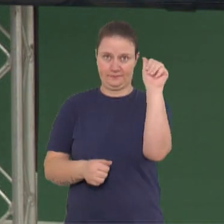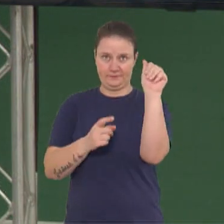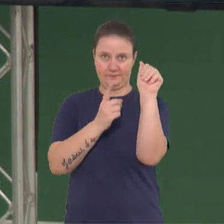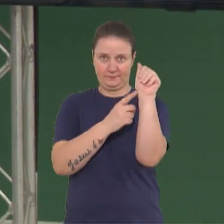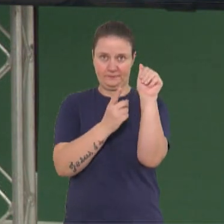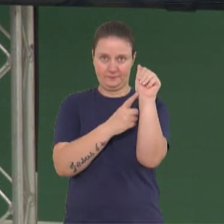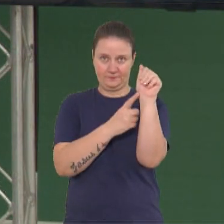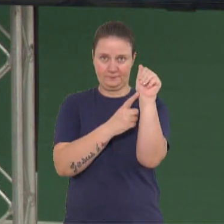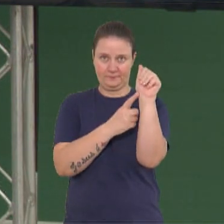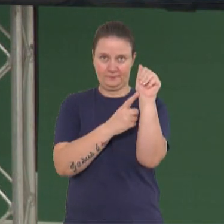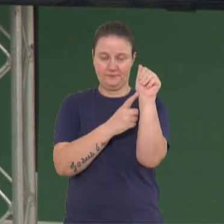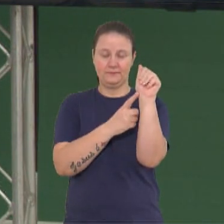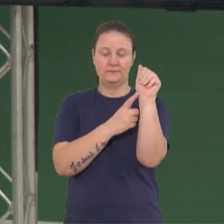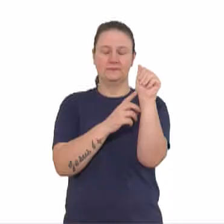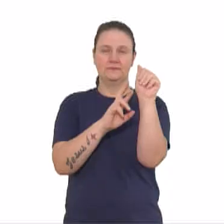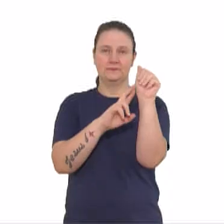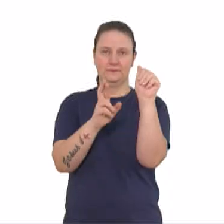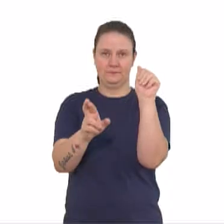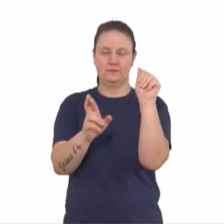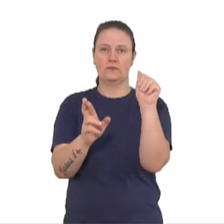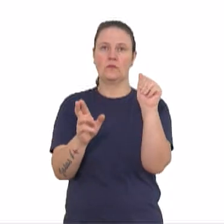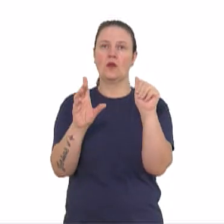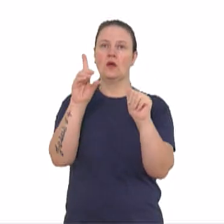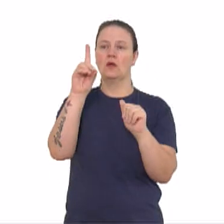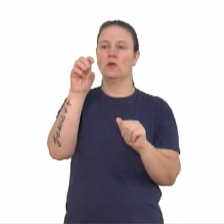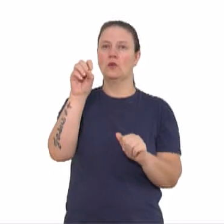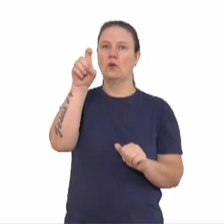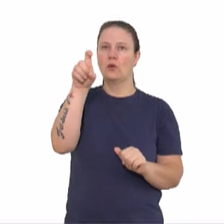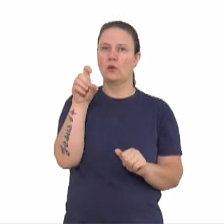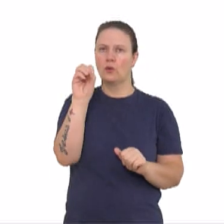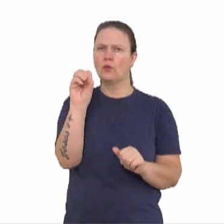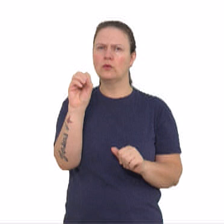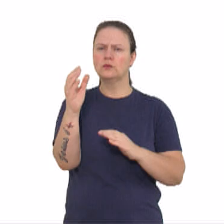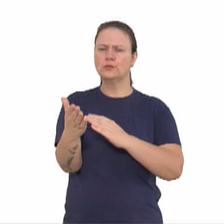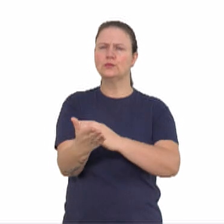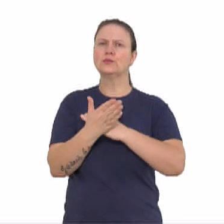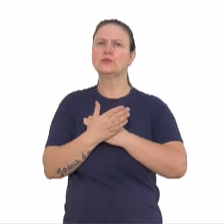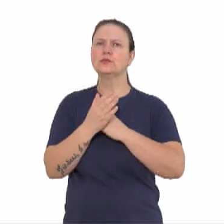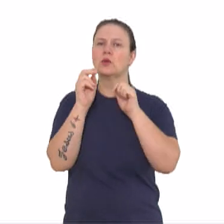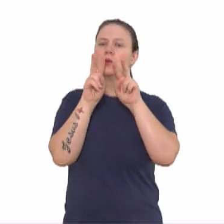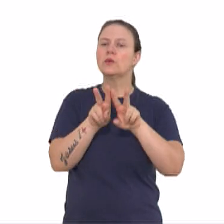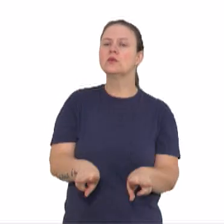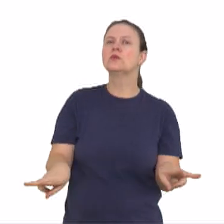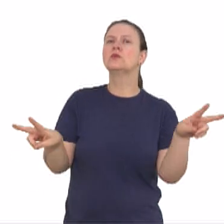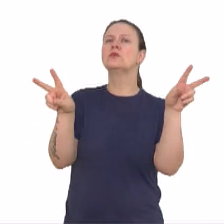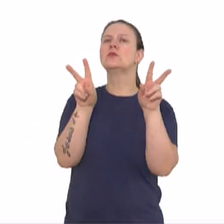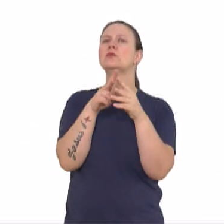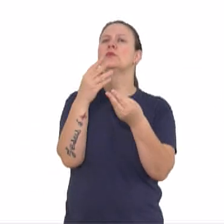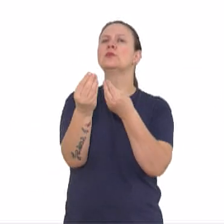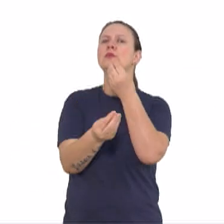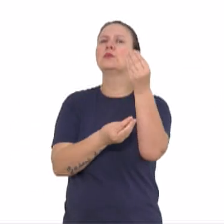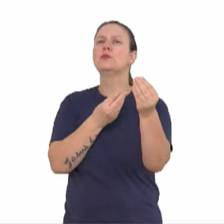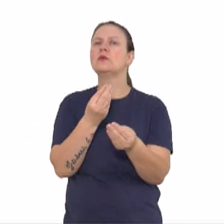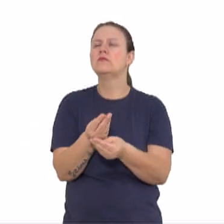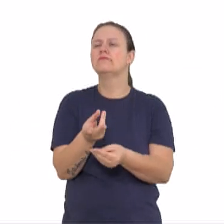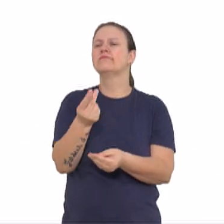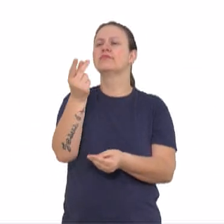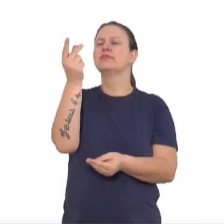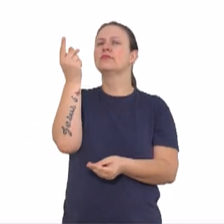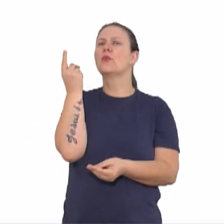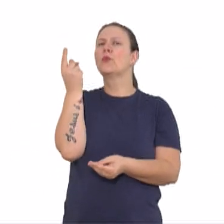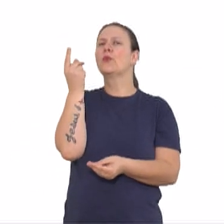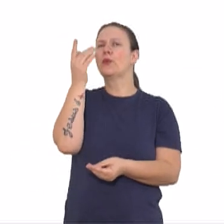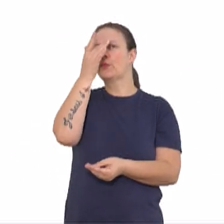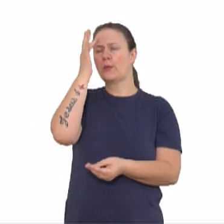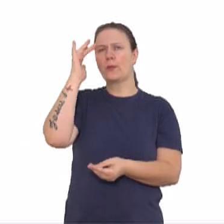Resposta da questão A. A doxografia nos ajuda a ter uma visão de como os antigos